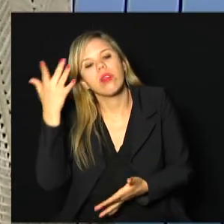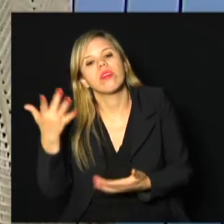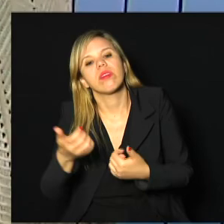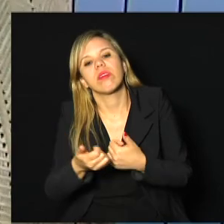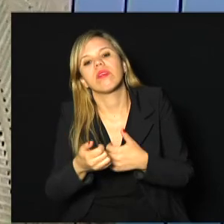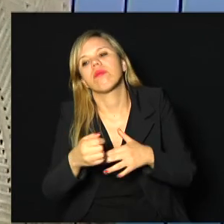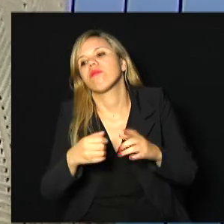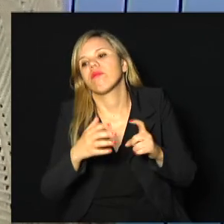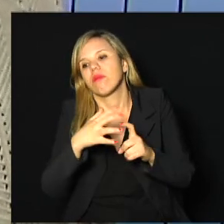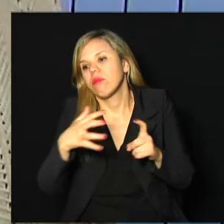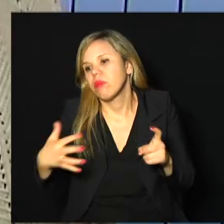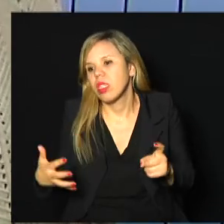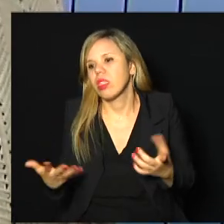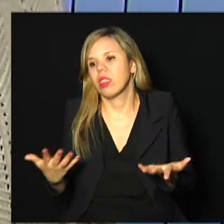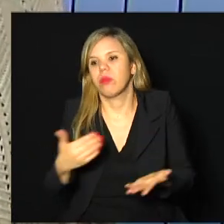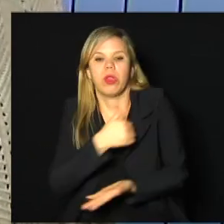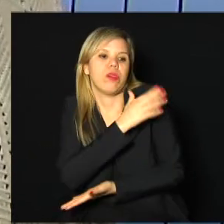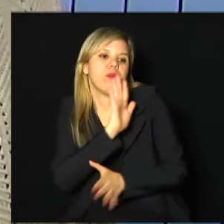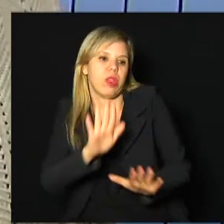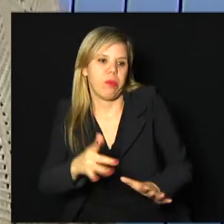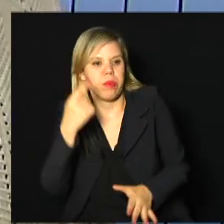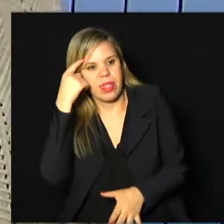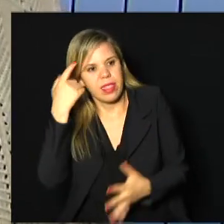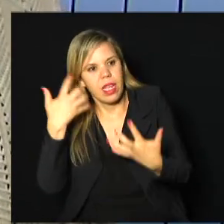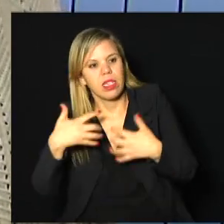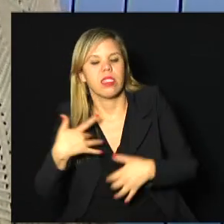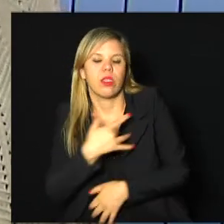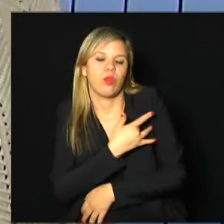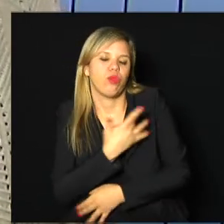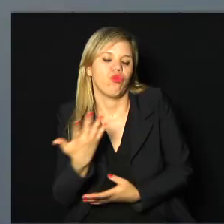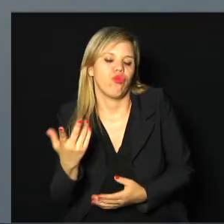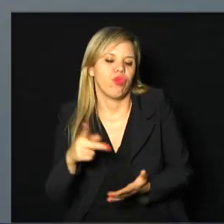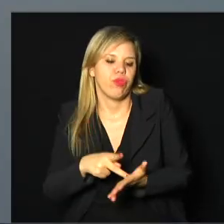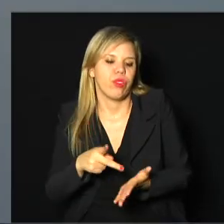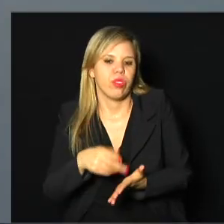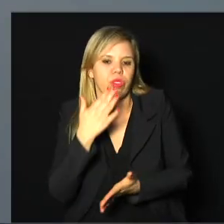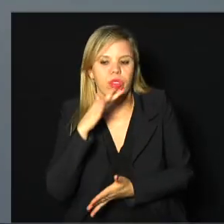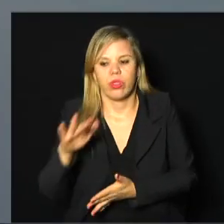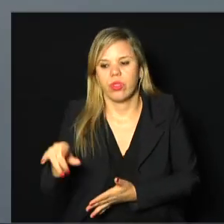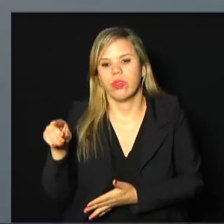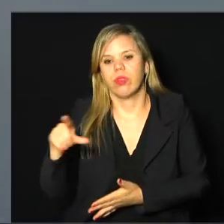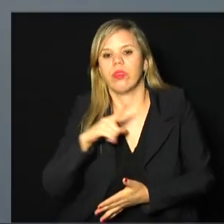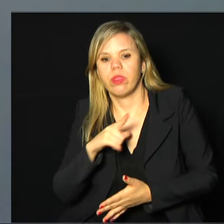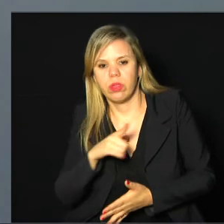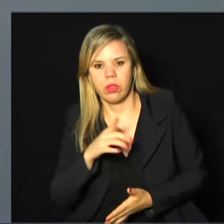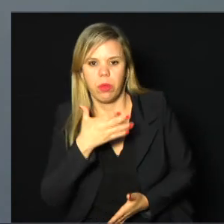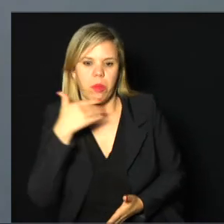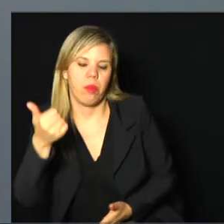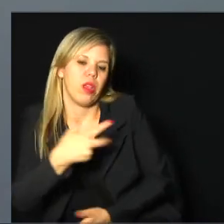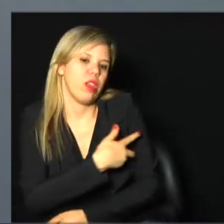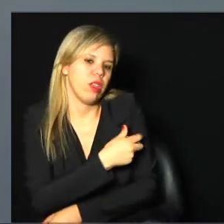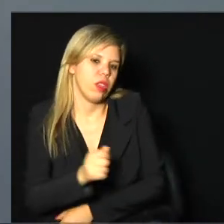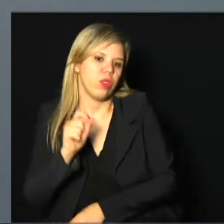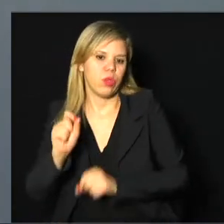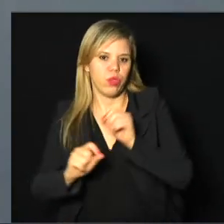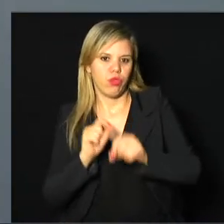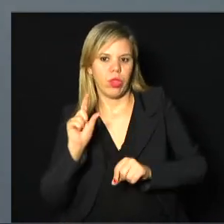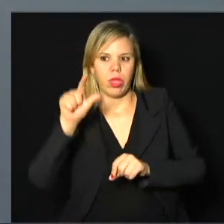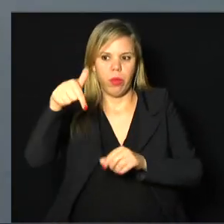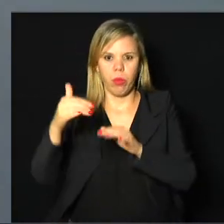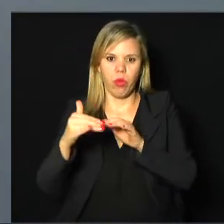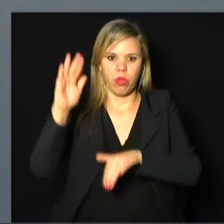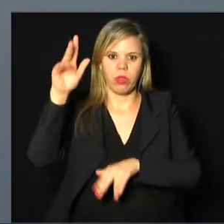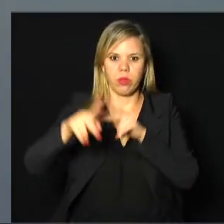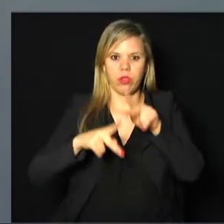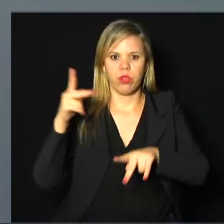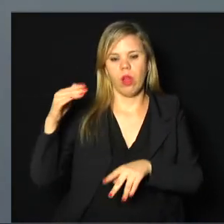vez pensar na saúde, né? E, na verdade, o que acontece? A criança responde muito melhor à vacina do